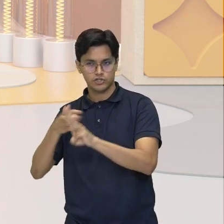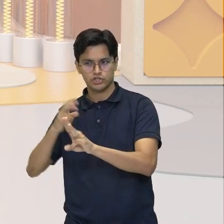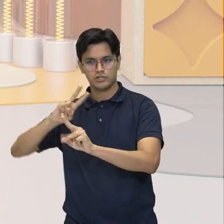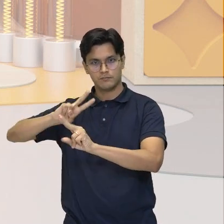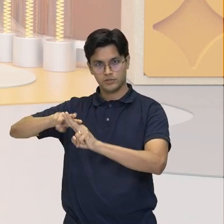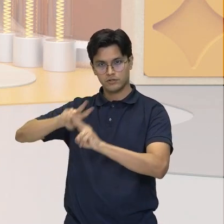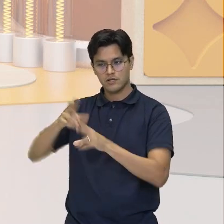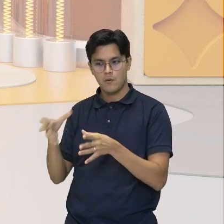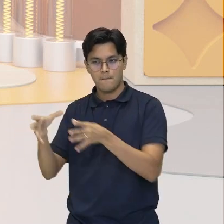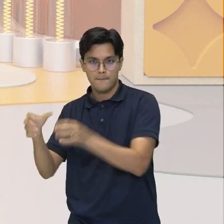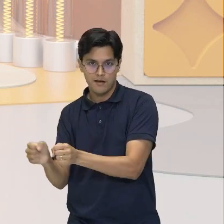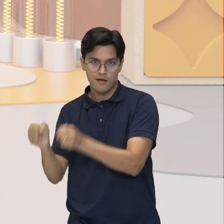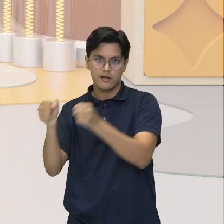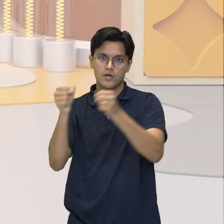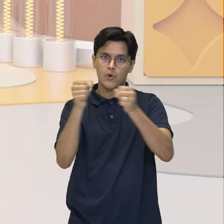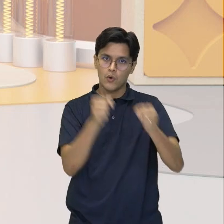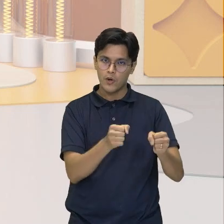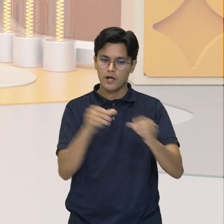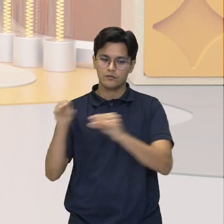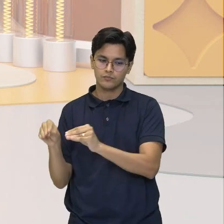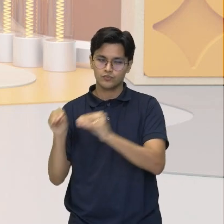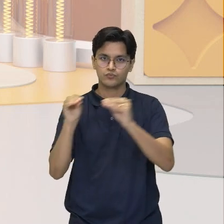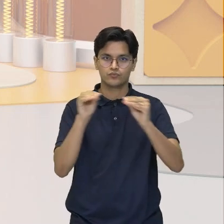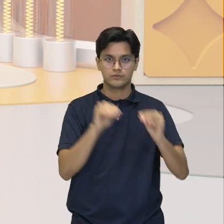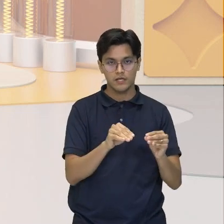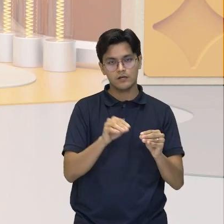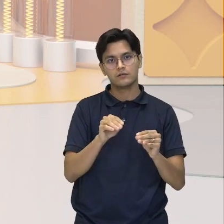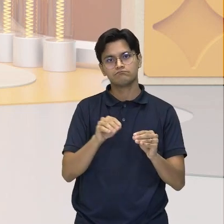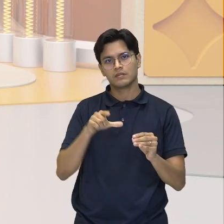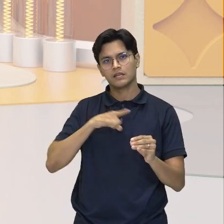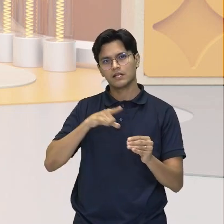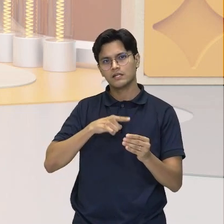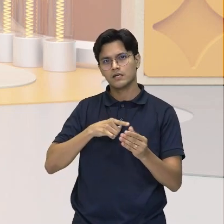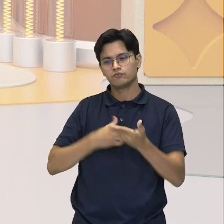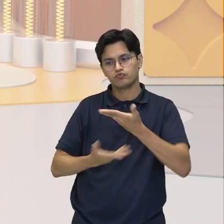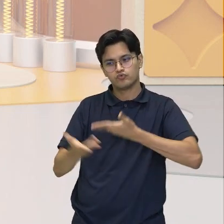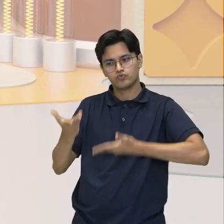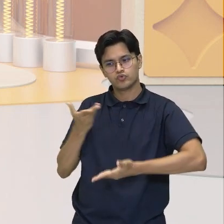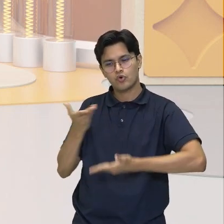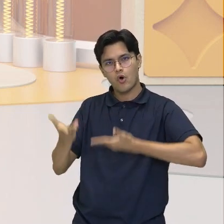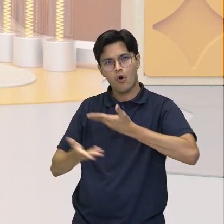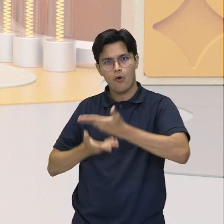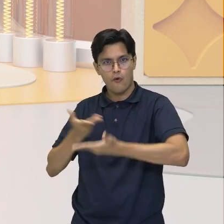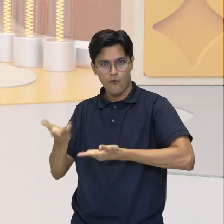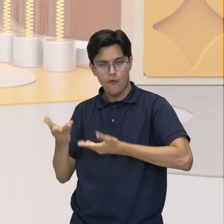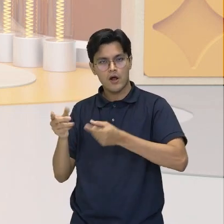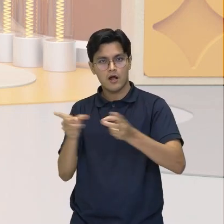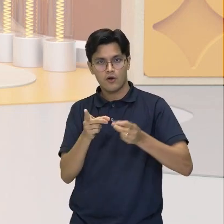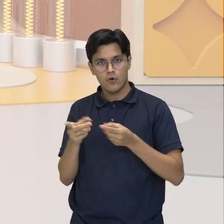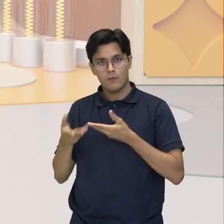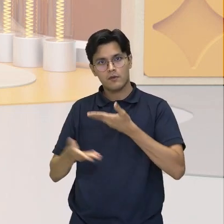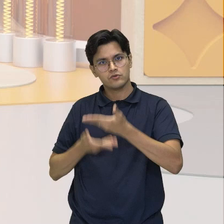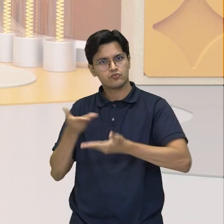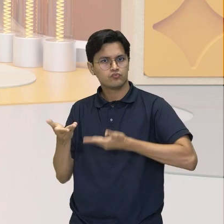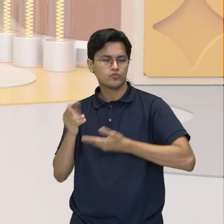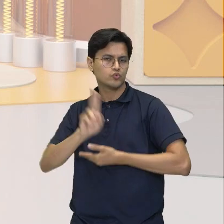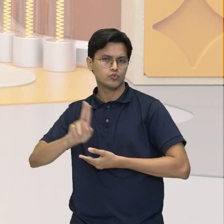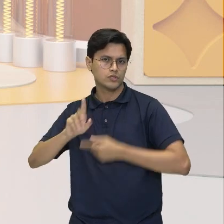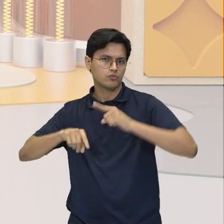ele trocava esse indígena por algum valor ou algum objeto e levava esse indígena para trabalhar